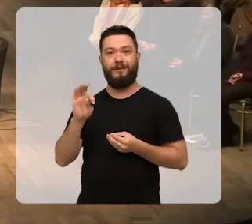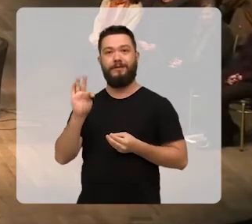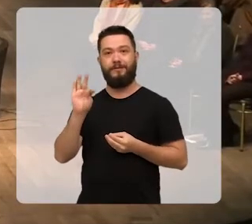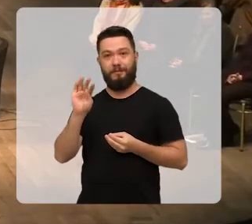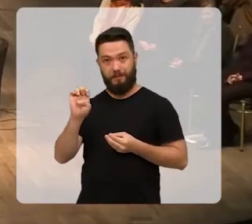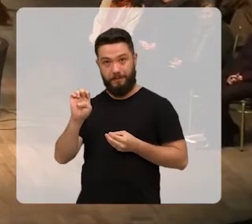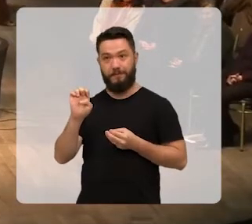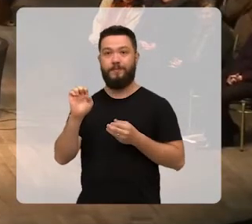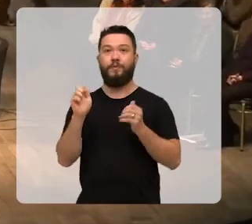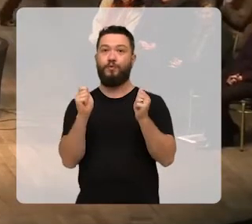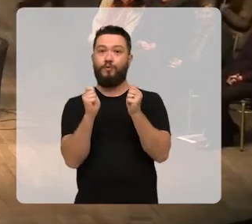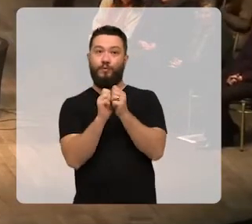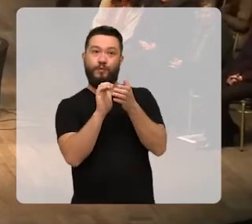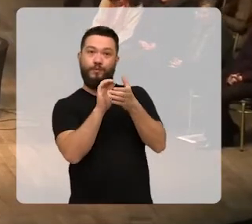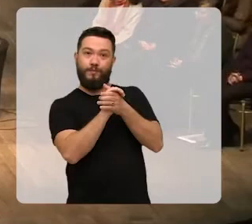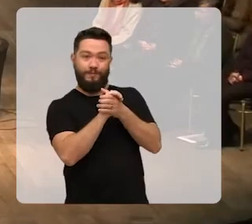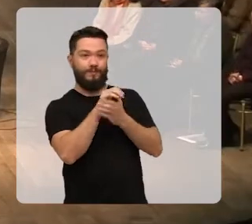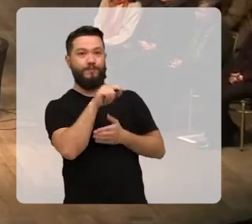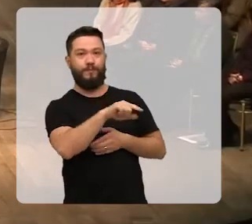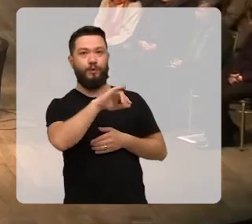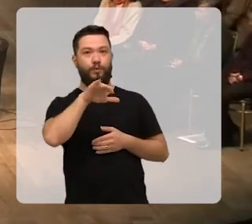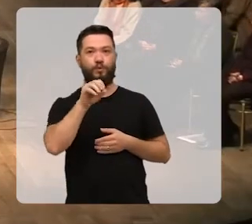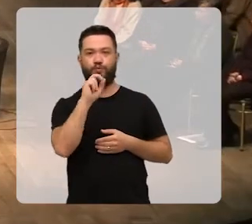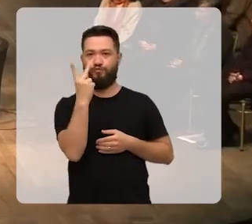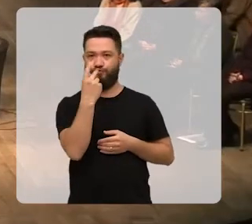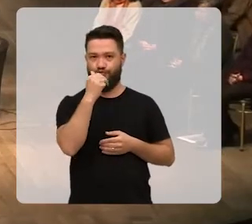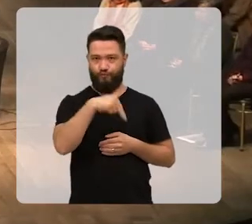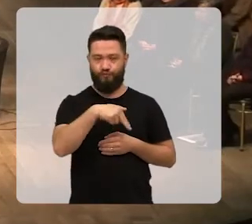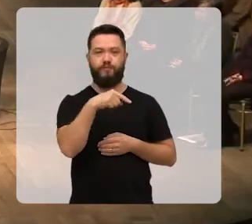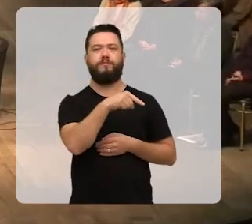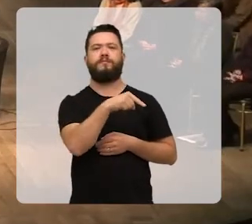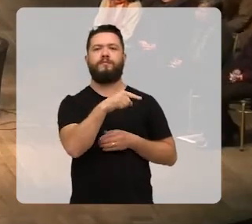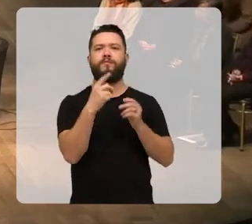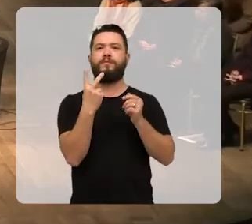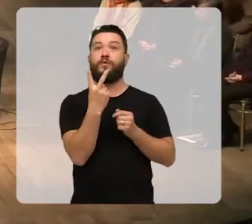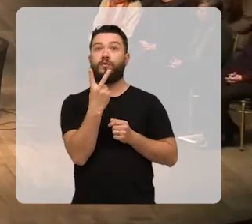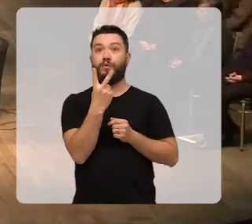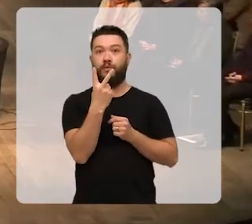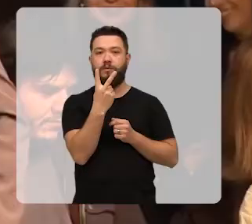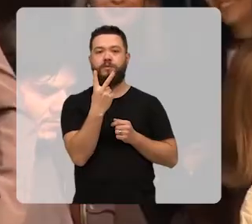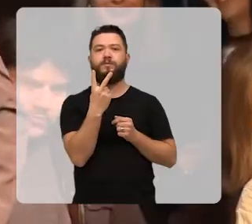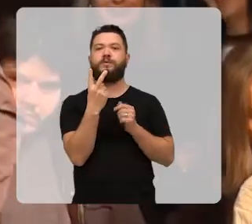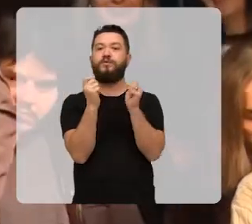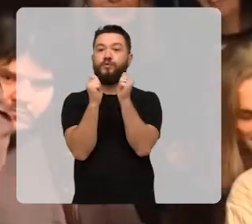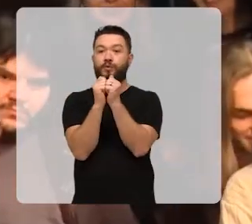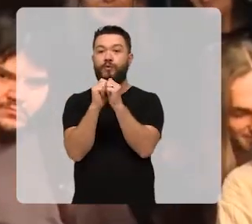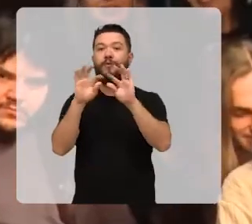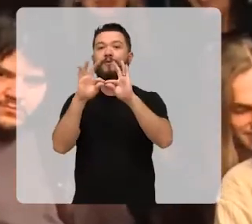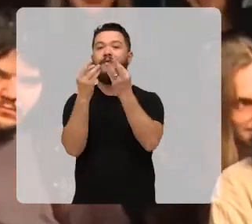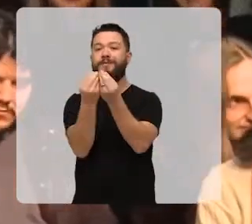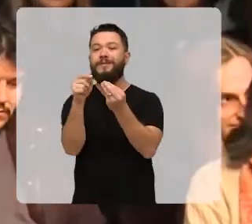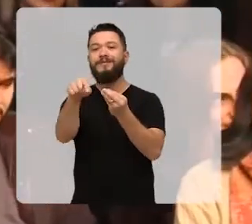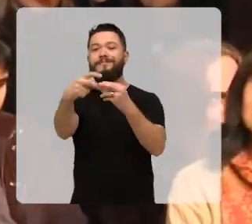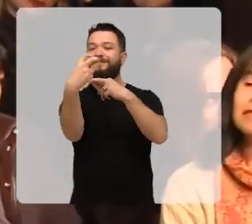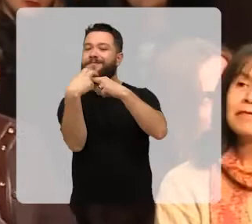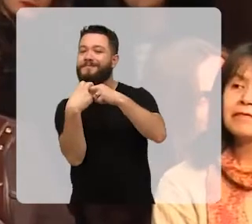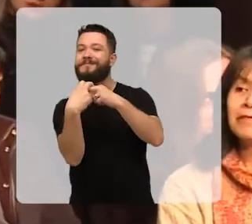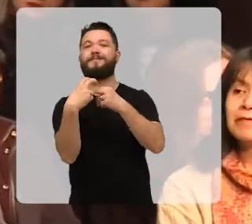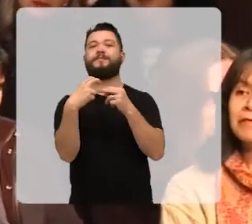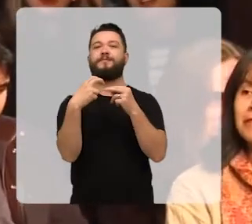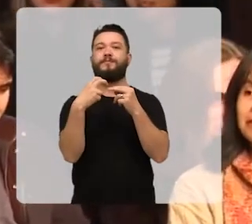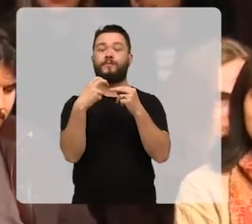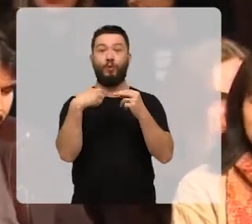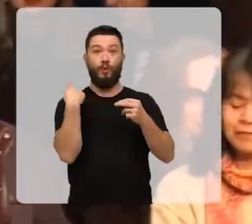o Martin, que aceita o convite feito pela Universidade para compartilhar